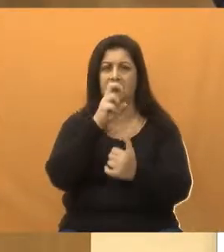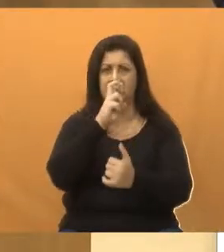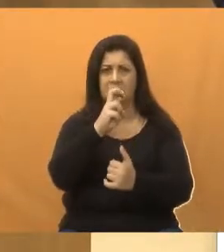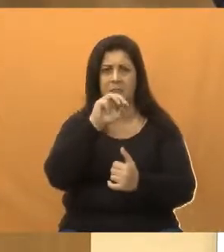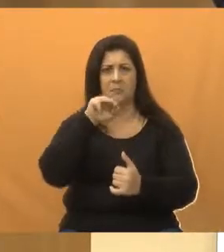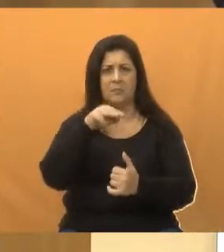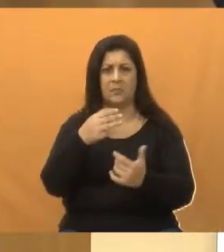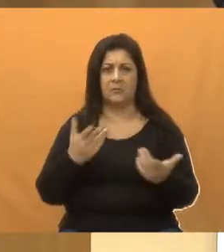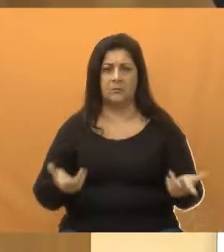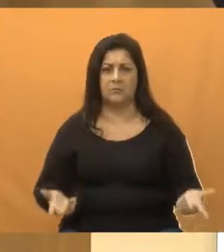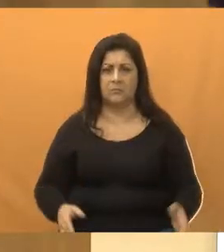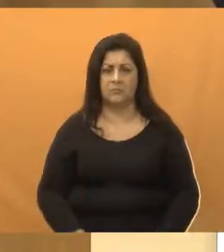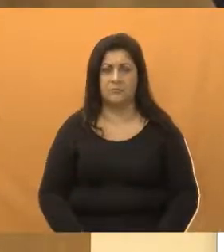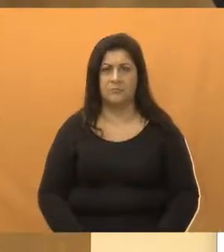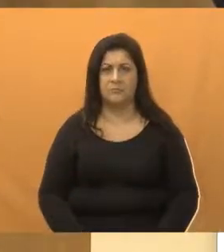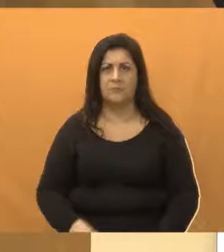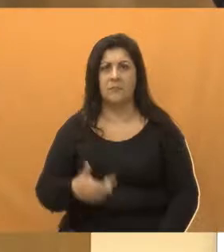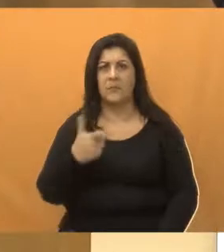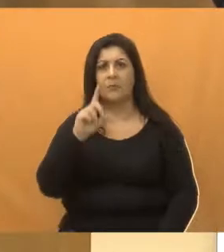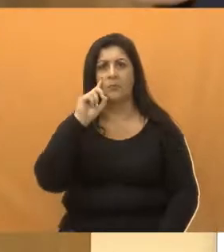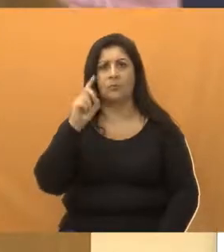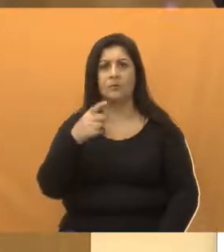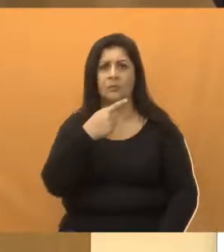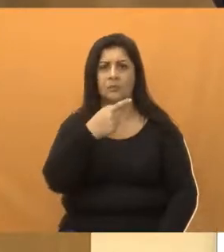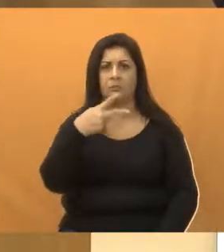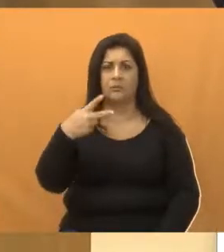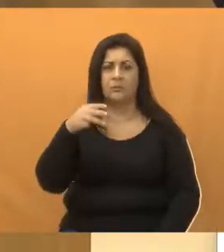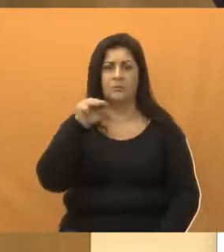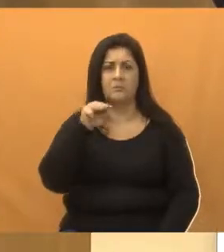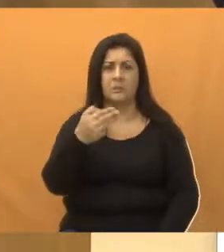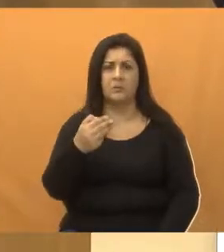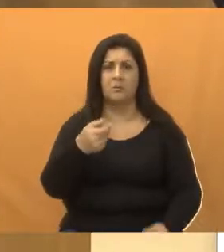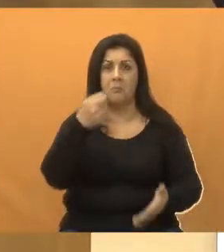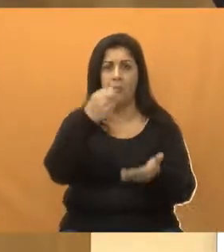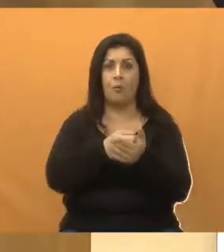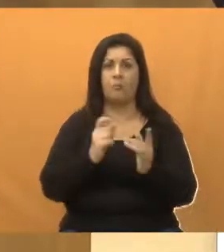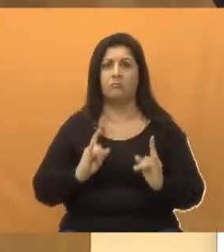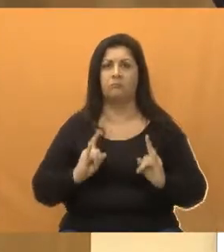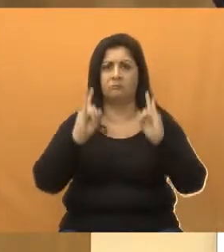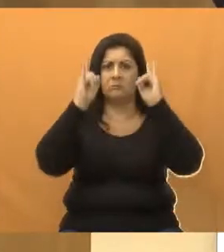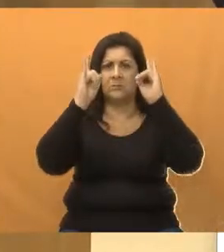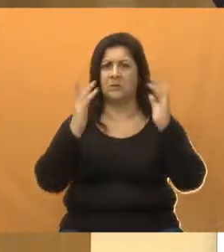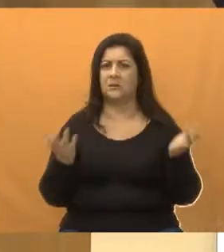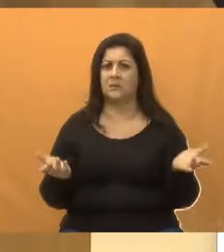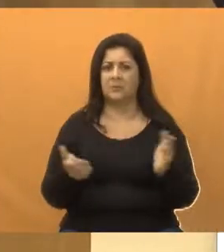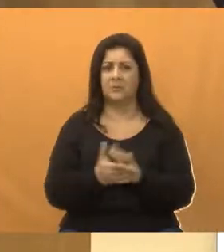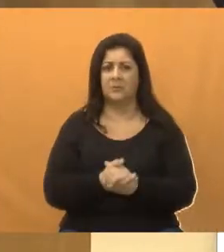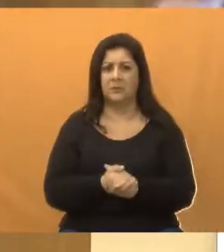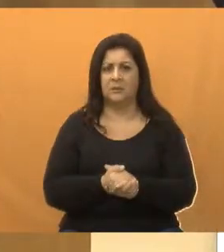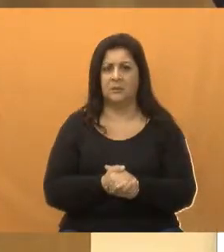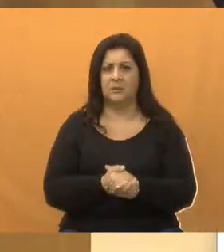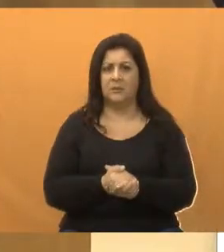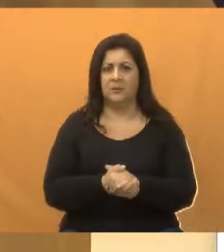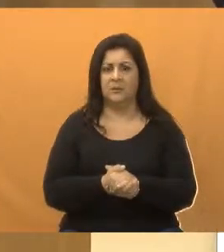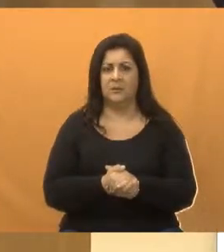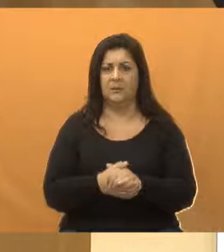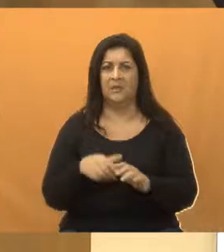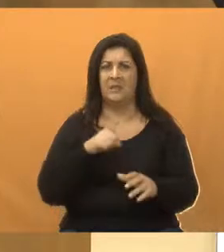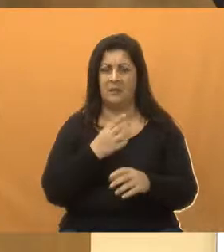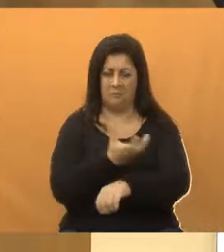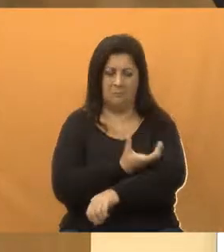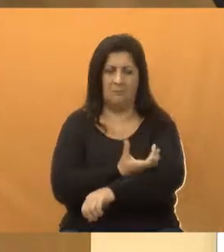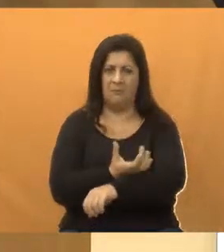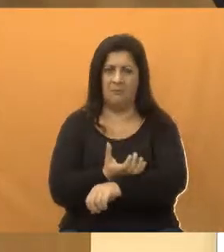contar que outro dia gastaram 12 milhões aí para comprar um prédio lá, novinho, né? Até com mato lá, uma cascata de mato lá, já